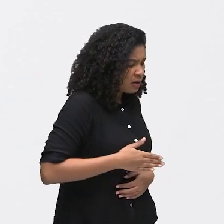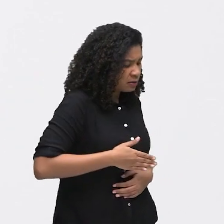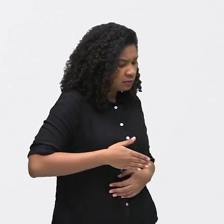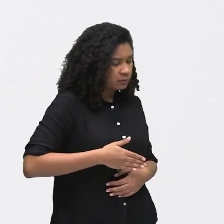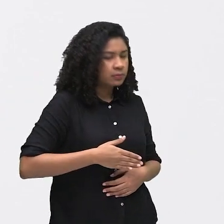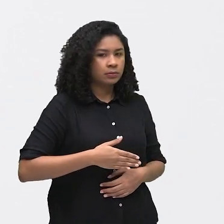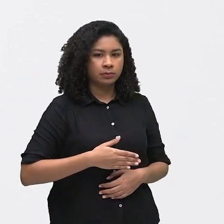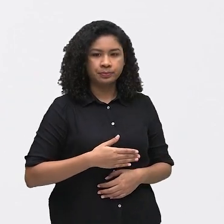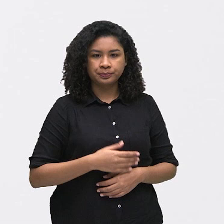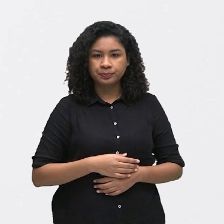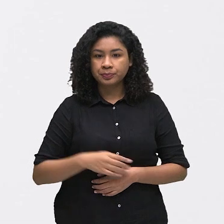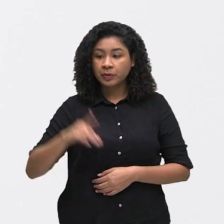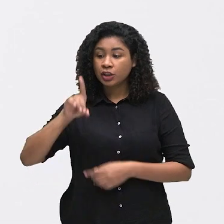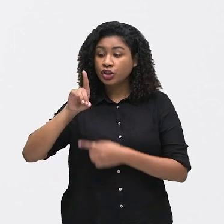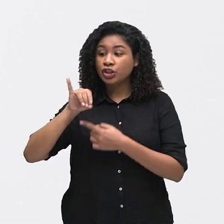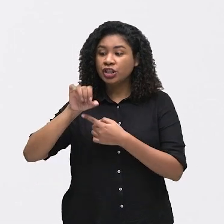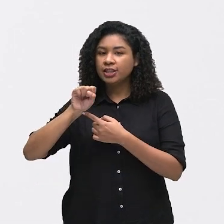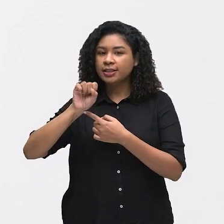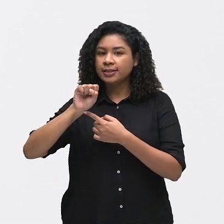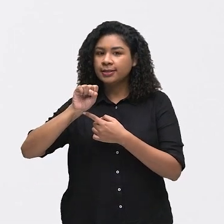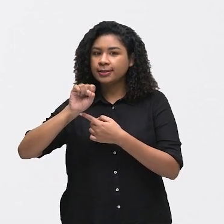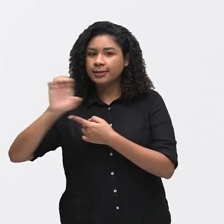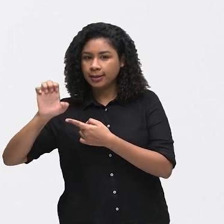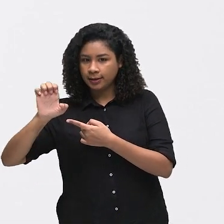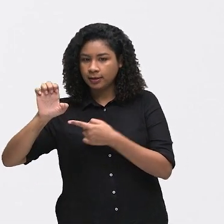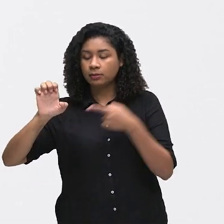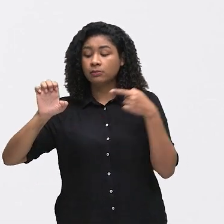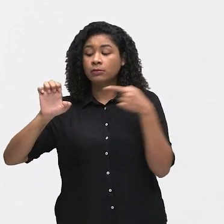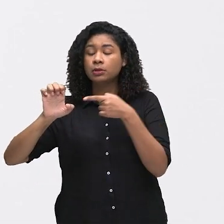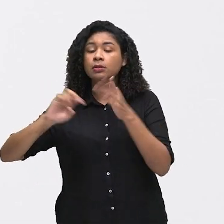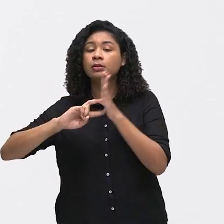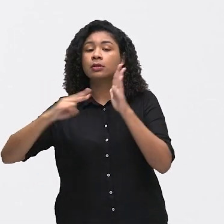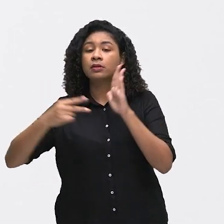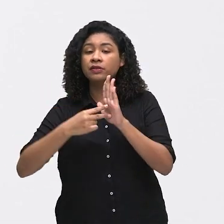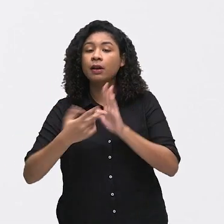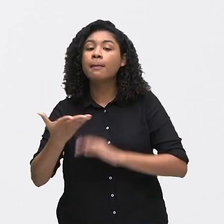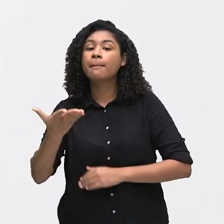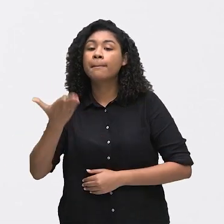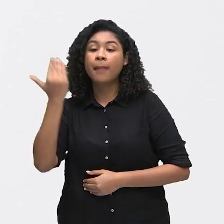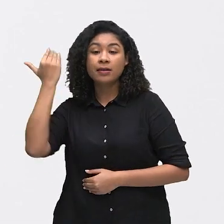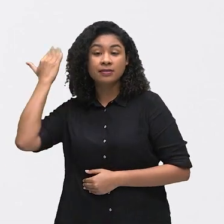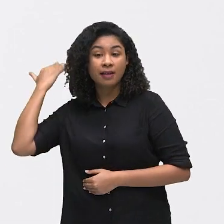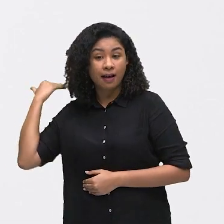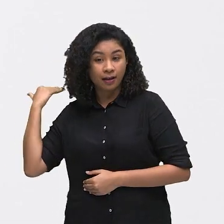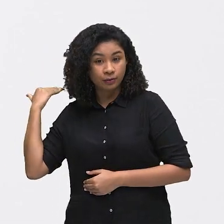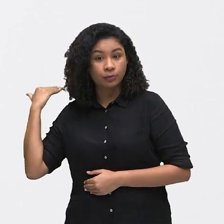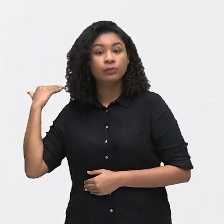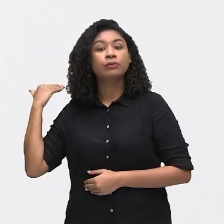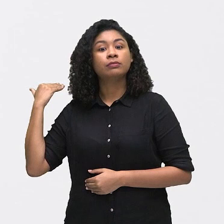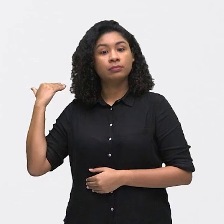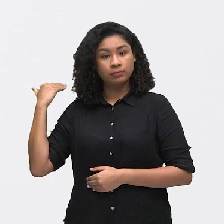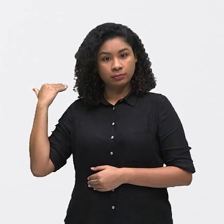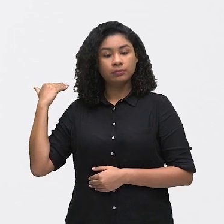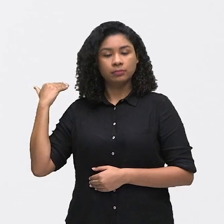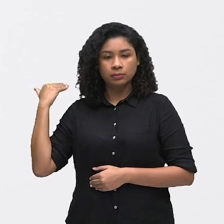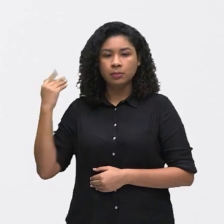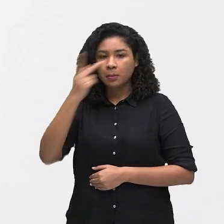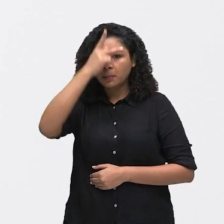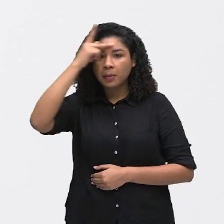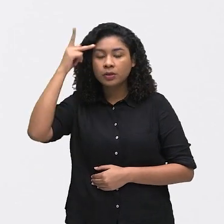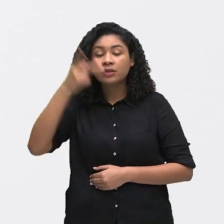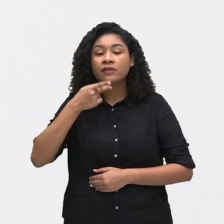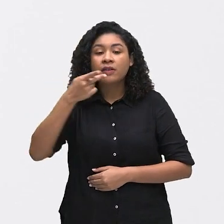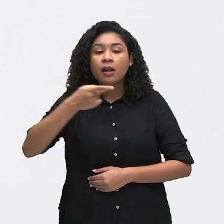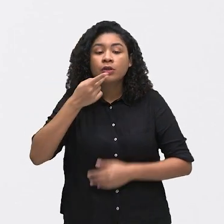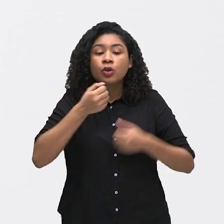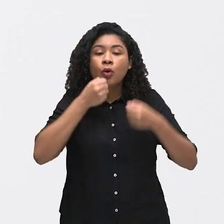verbo dizer aqui também está conjugado numa forma passada, né? No momento em que ele está falando, essa ação já